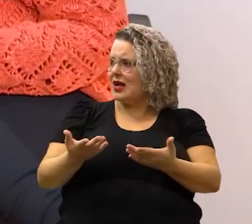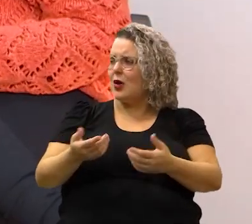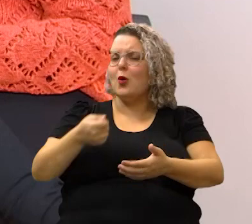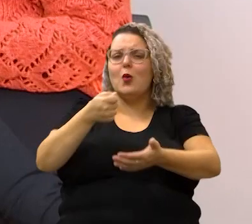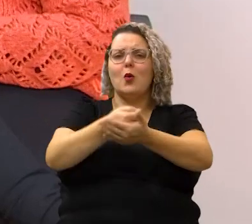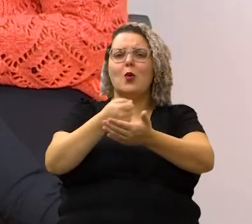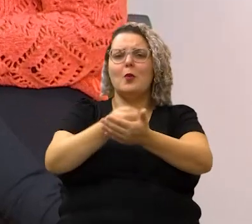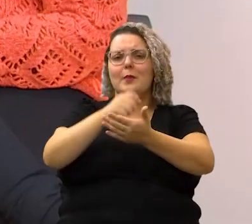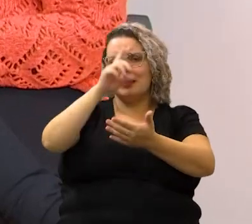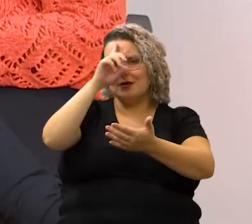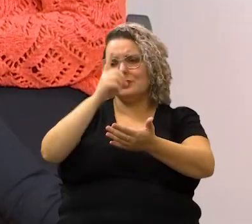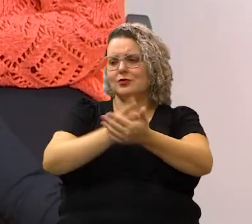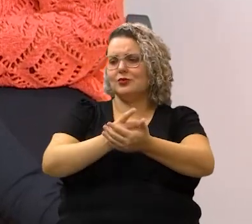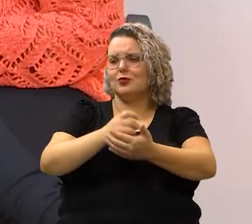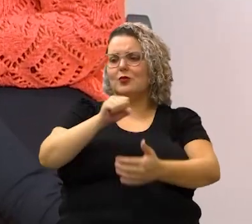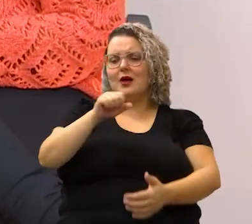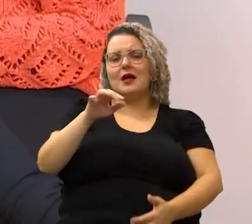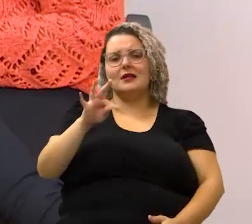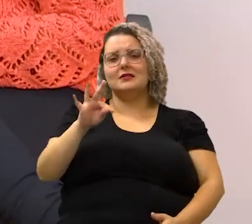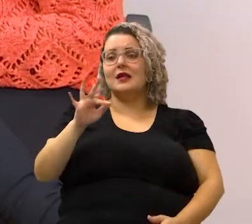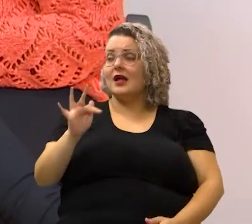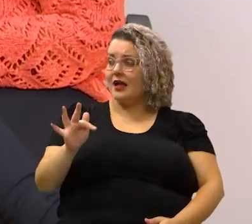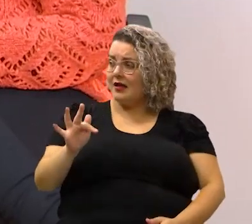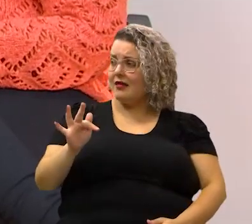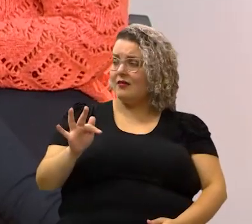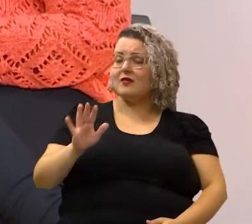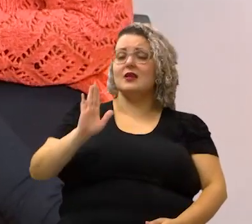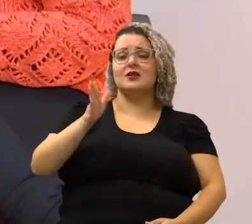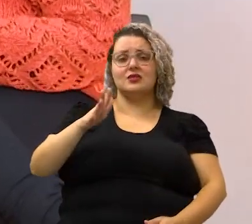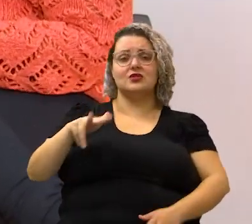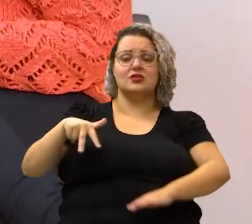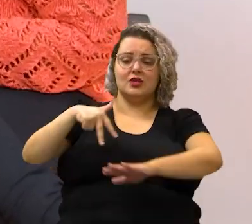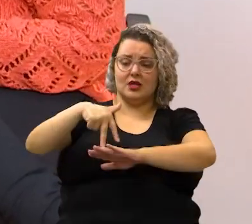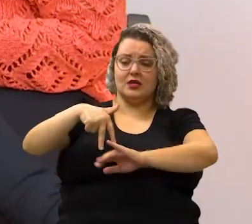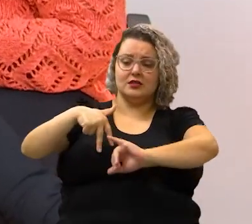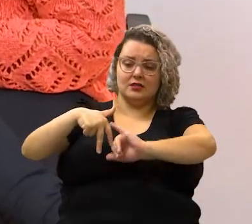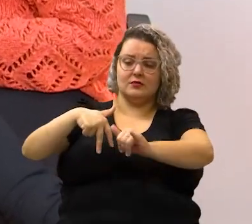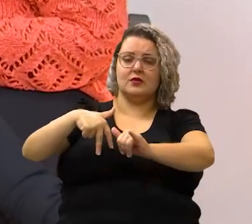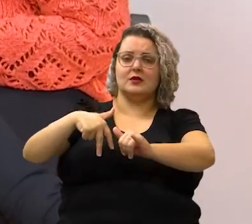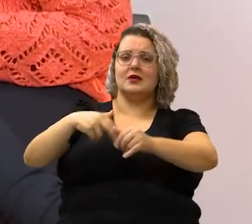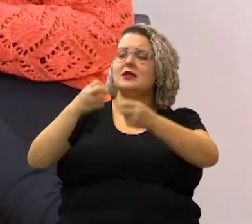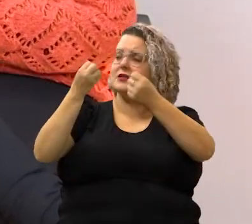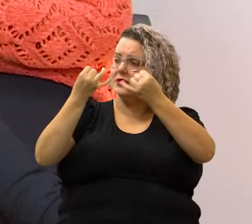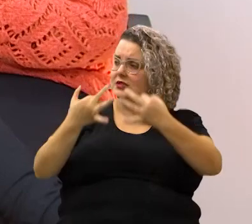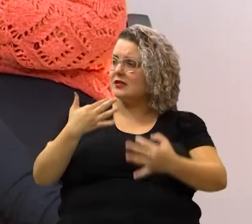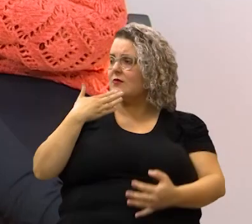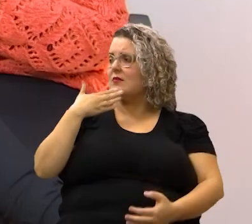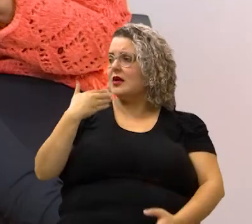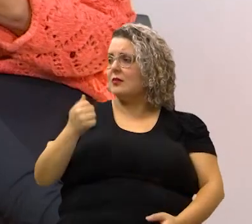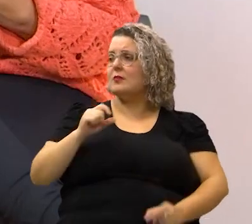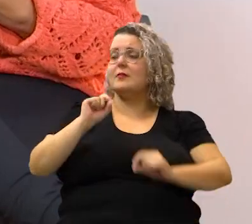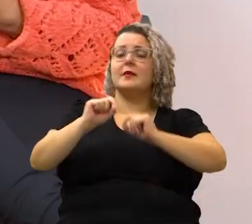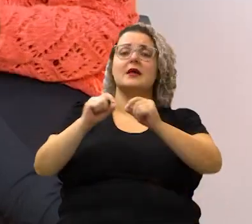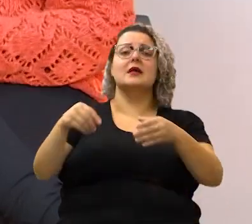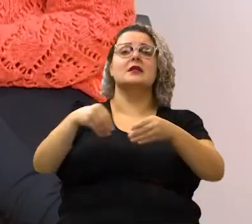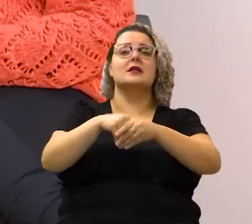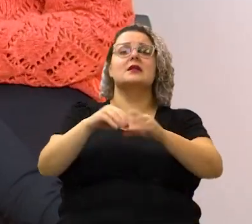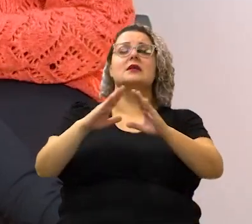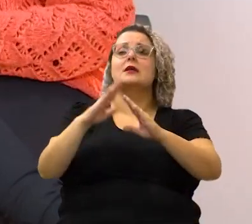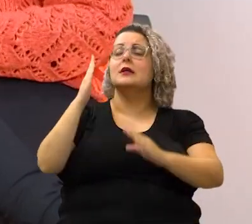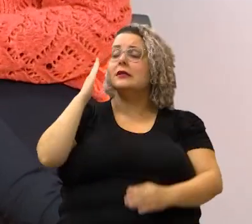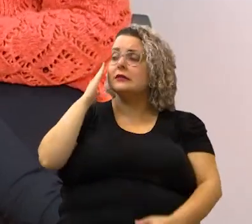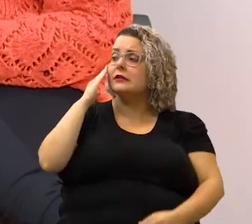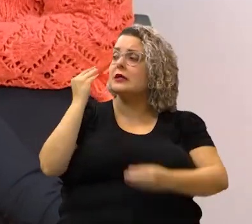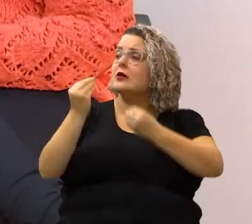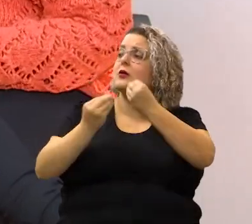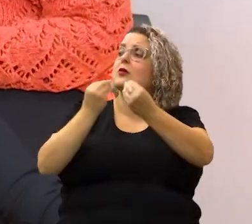ela cumpre a decisão na verdade do Supremo Tribunal Federal que já se posicionou sobre o tema esclarece sua melhor para que quem